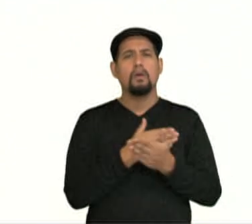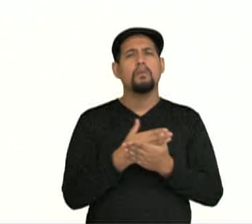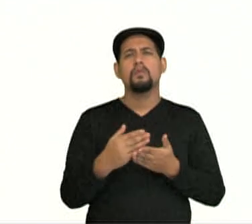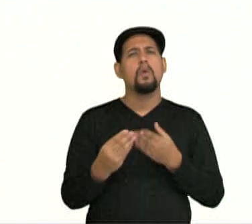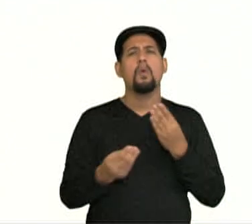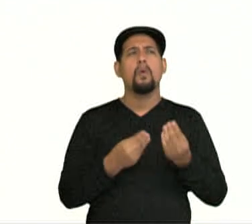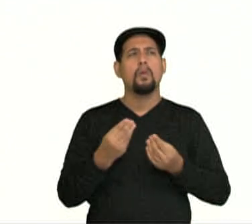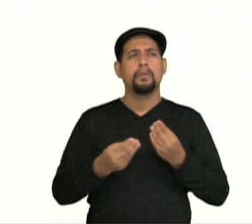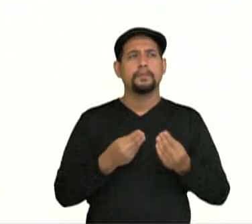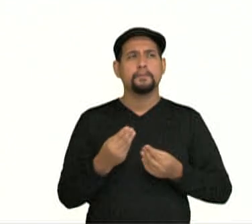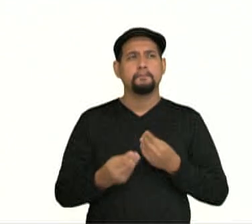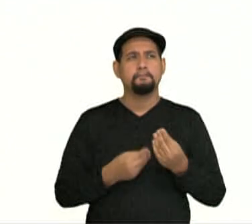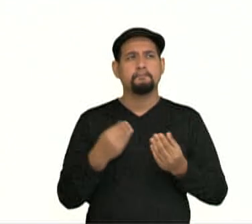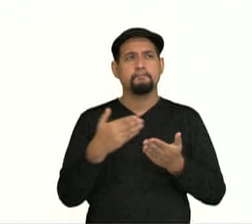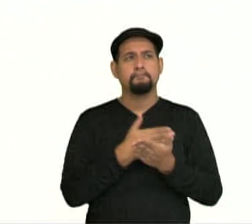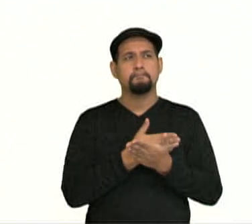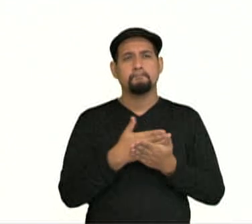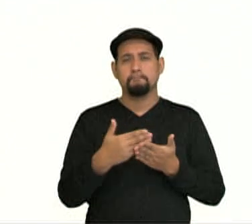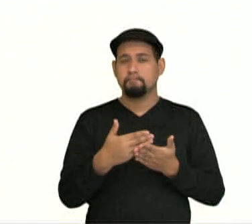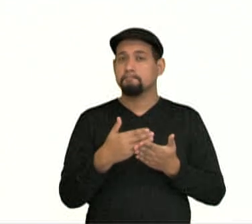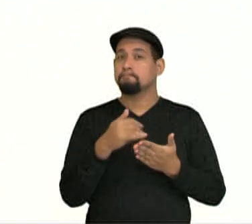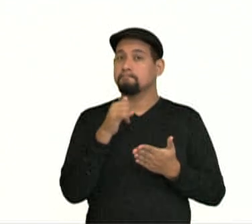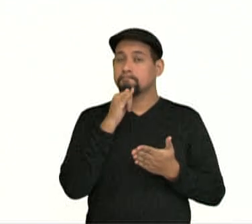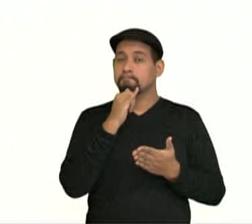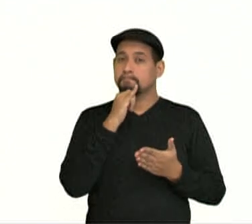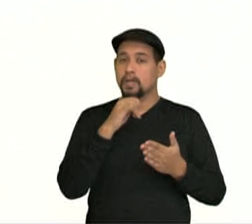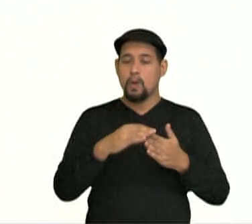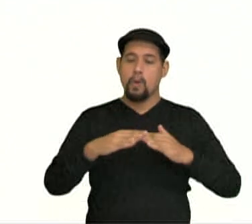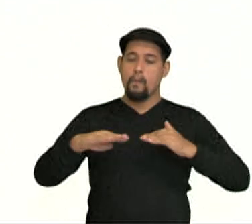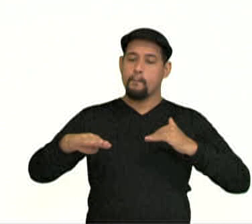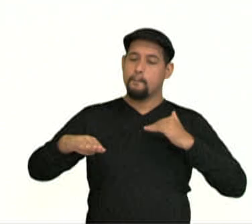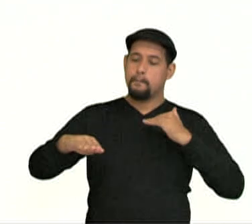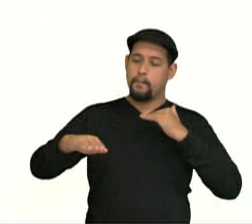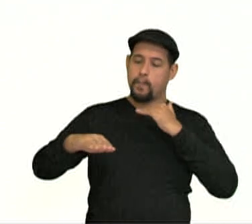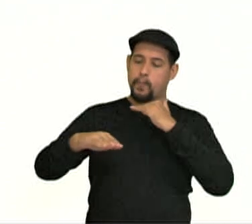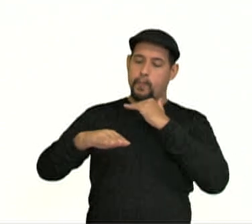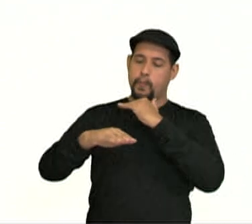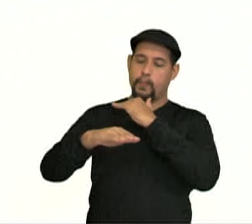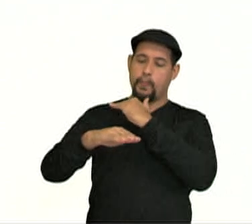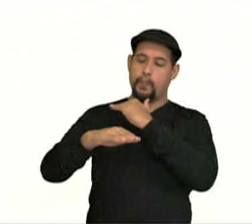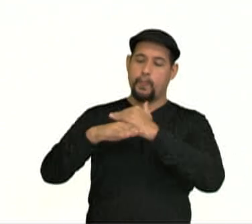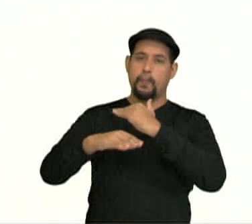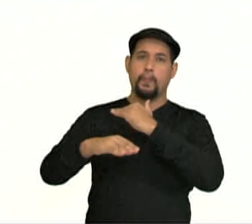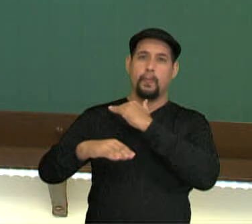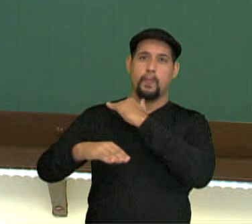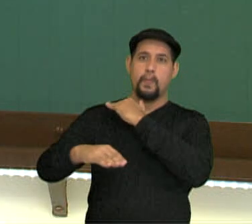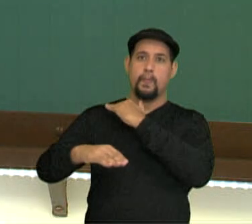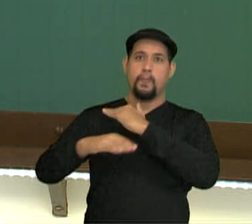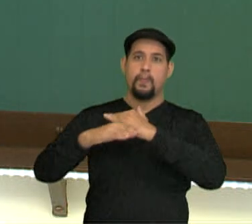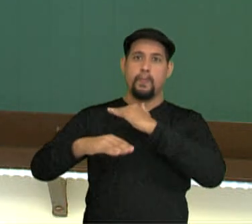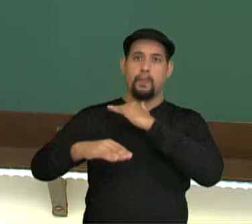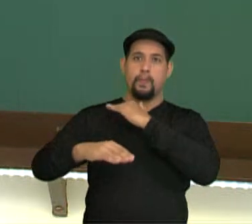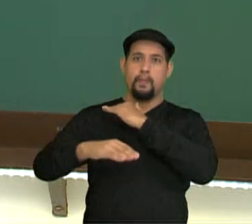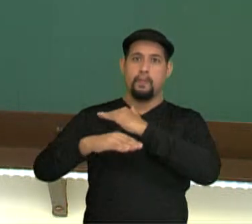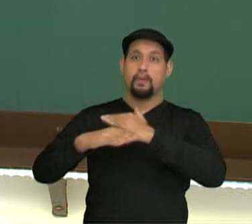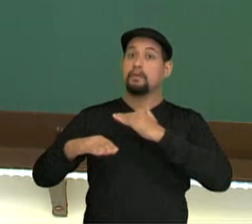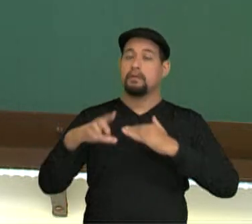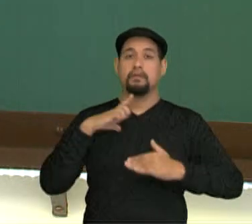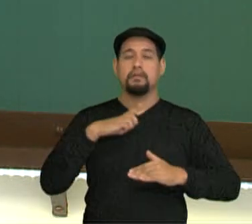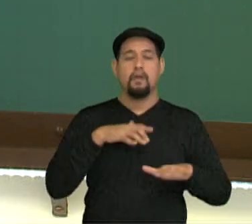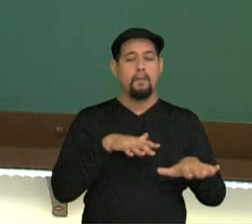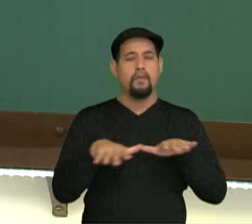E como? Formaram-se a partir das colisões entre as placas tectônicas. Então, a movimentação daqueles